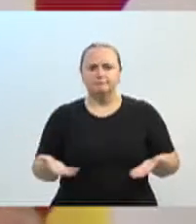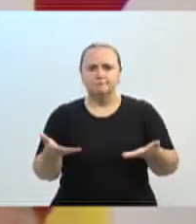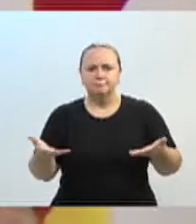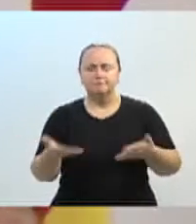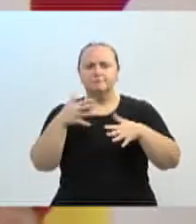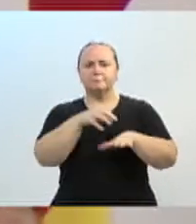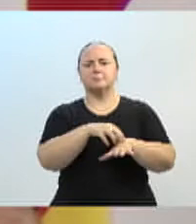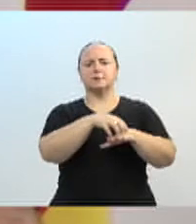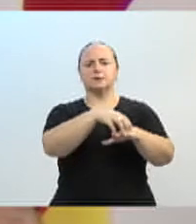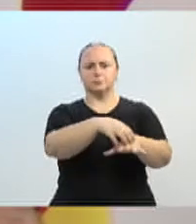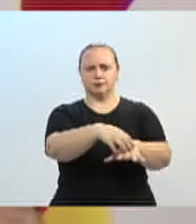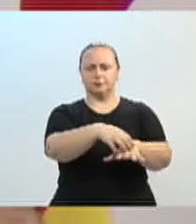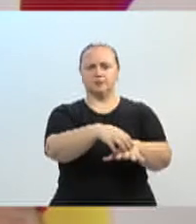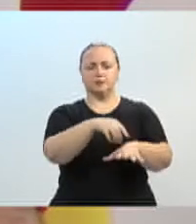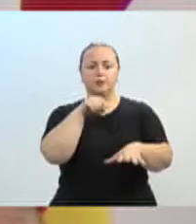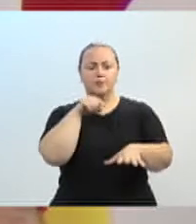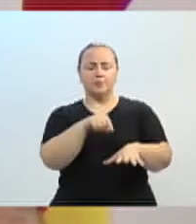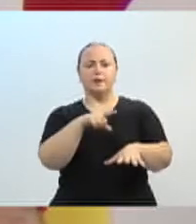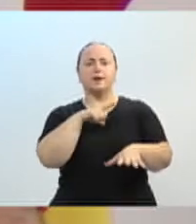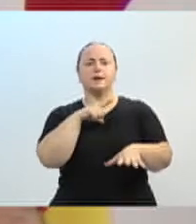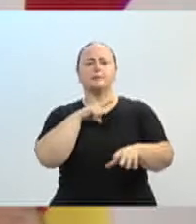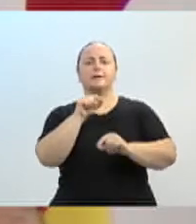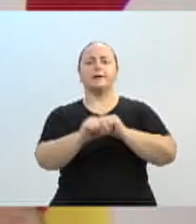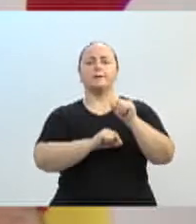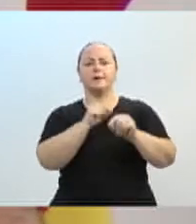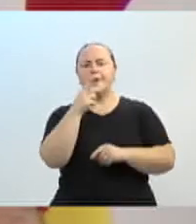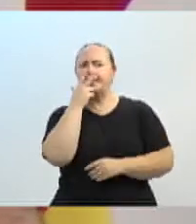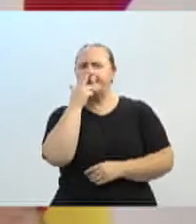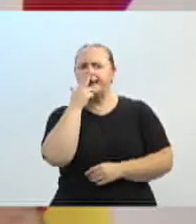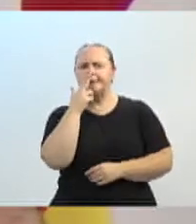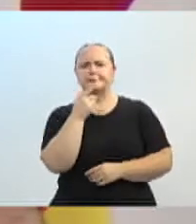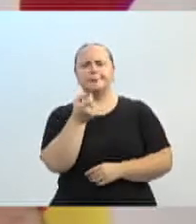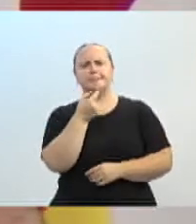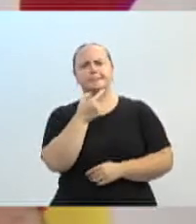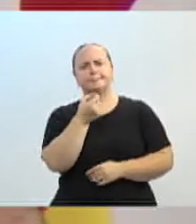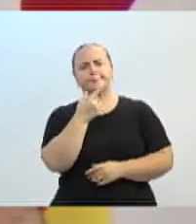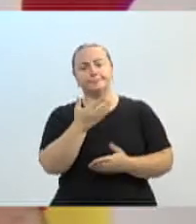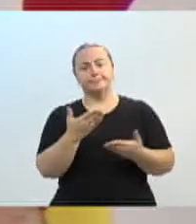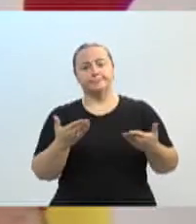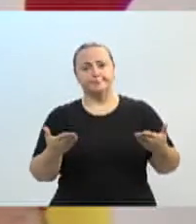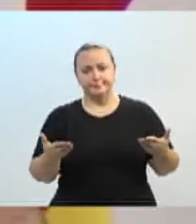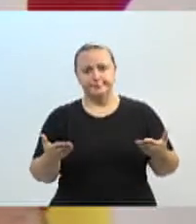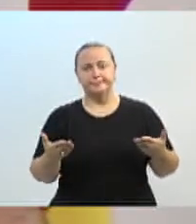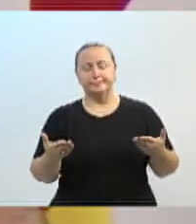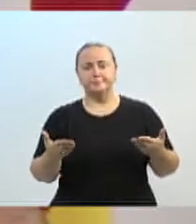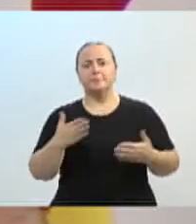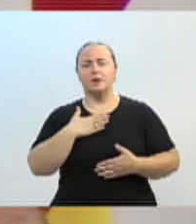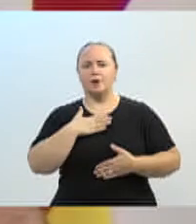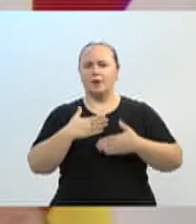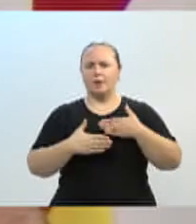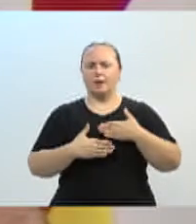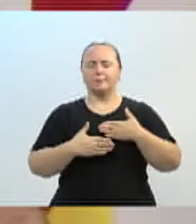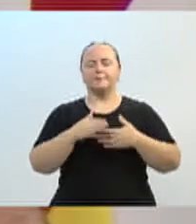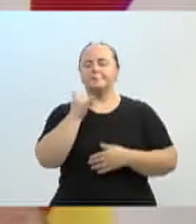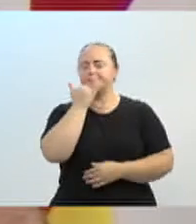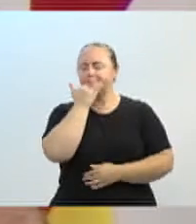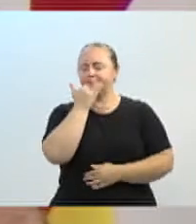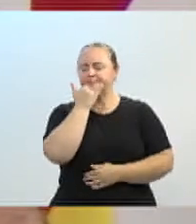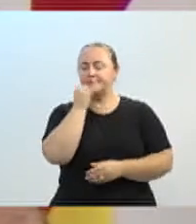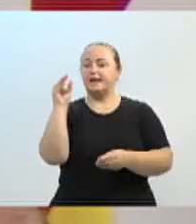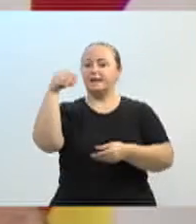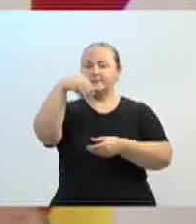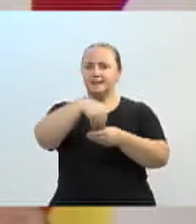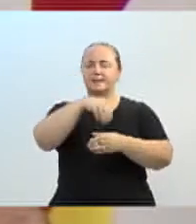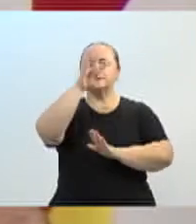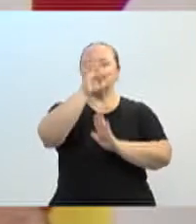que ocorre que, ironicamente, vereador professor Gilson, no corpo da referida lei,